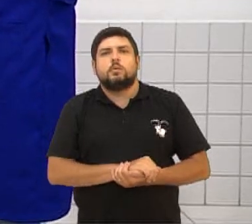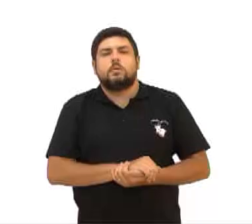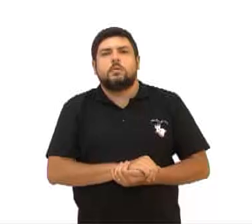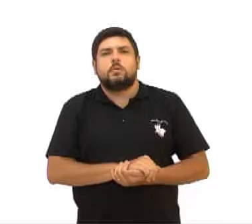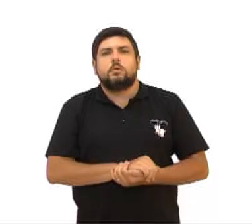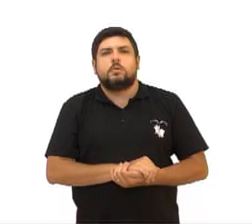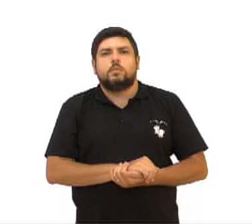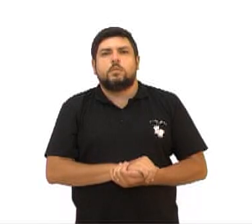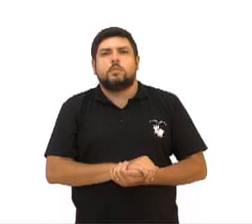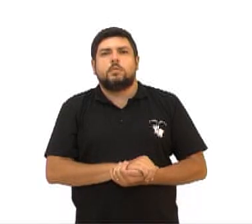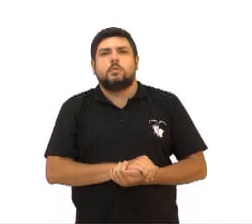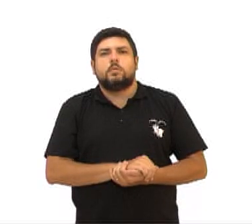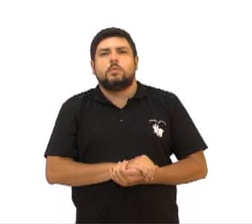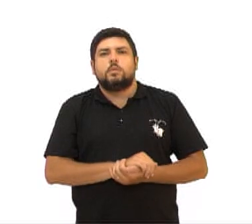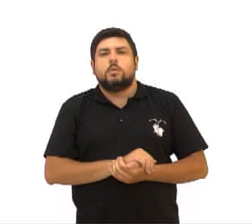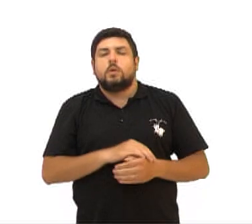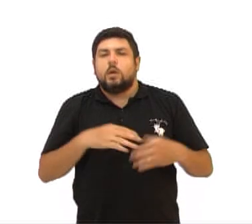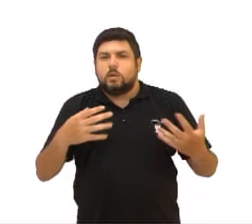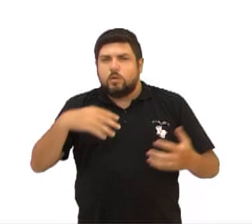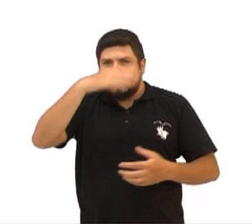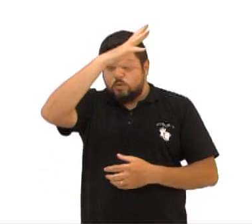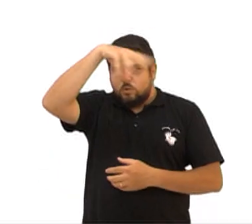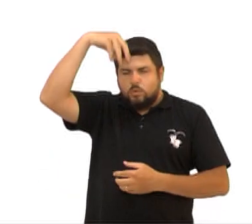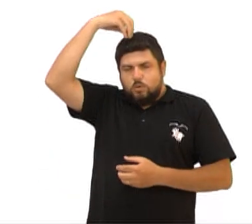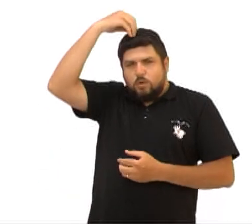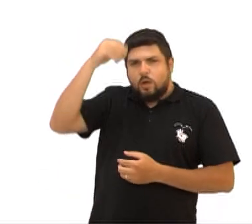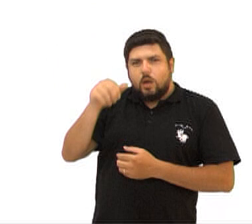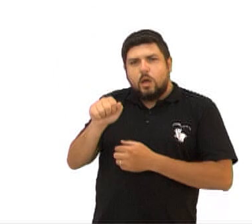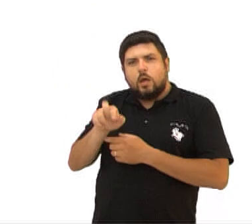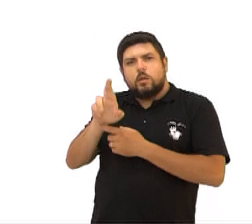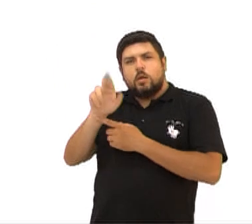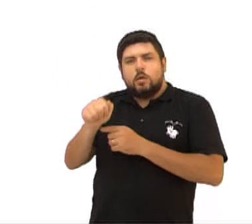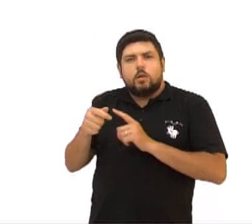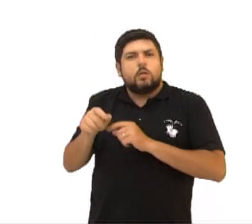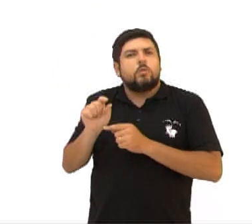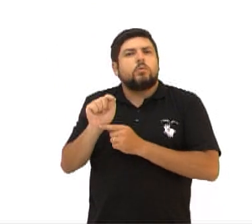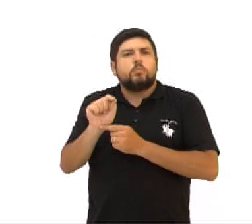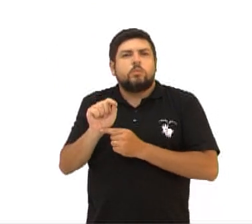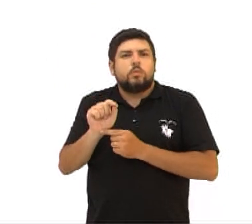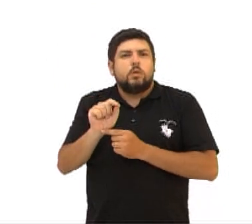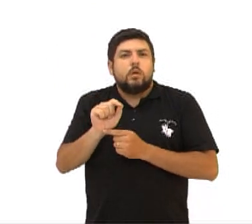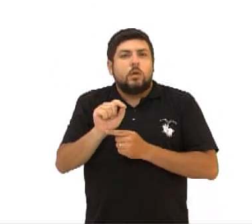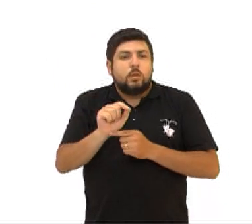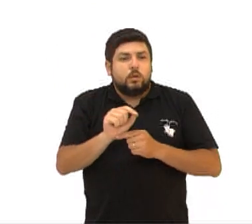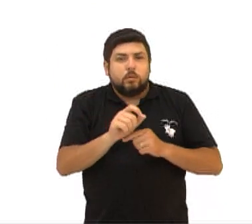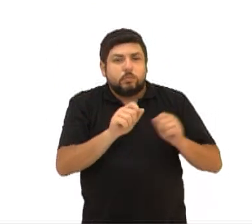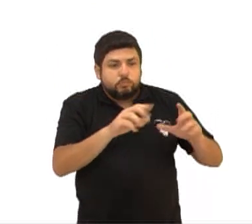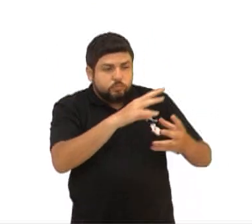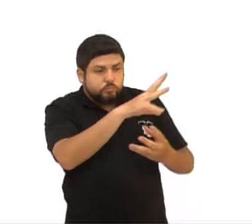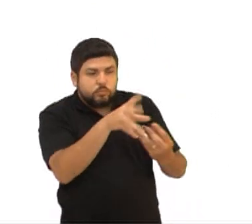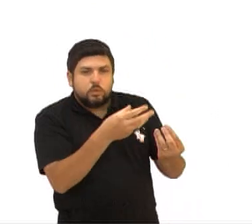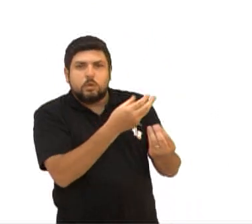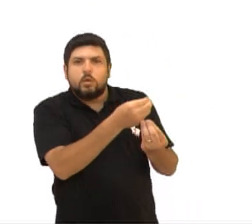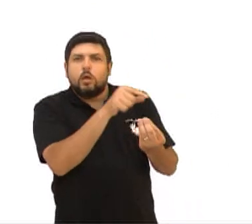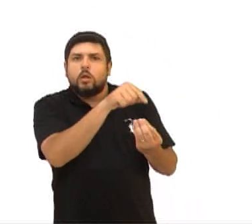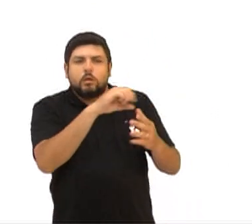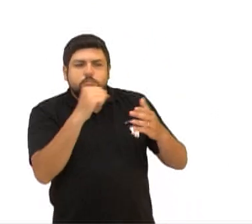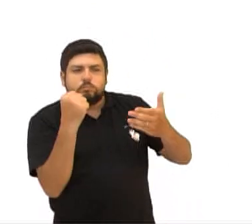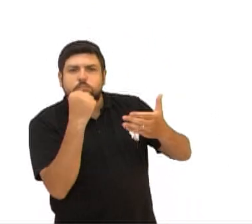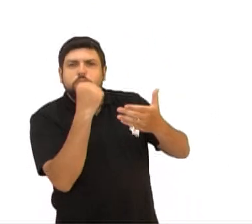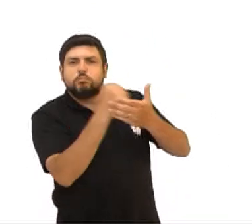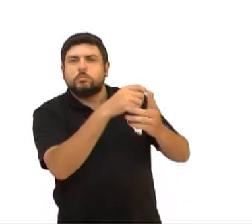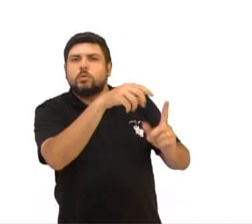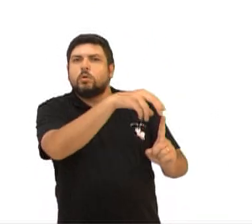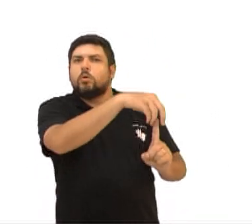Logo, o conceito de aura da obra de arte é a existência única da obra de arte e, portanto, que não